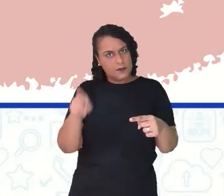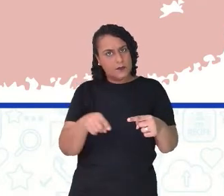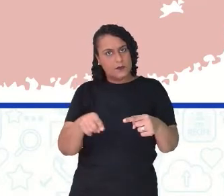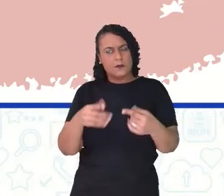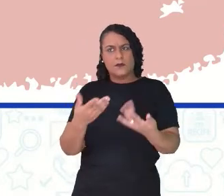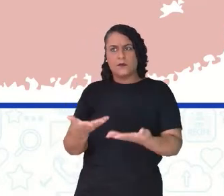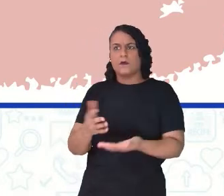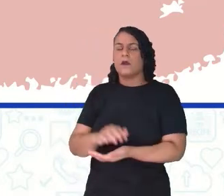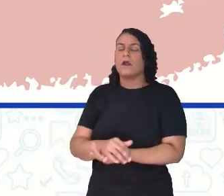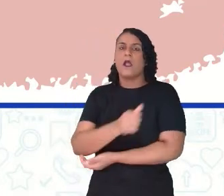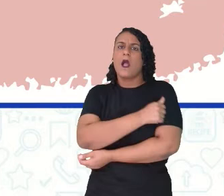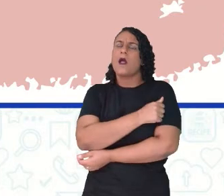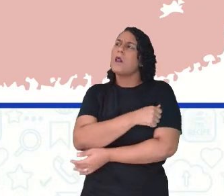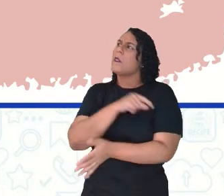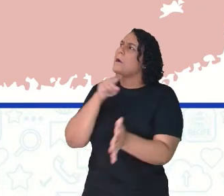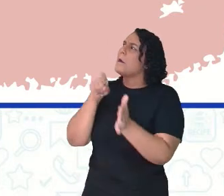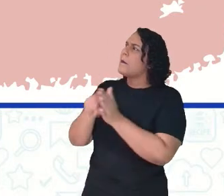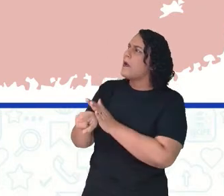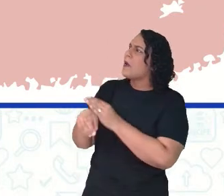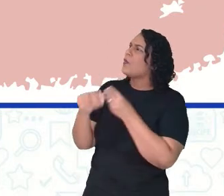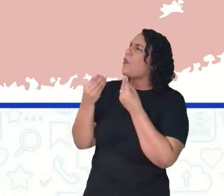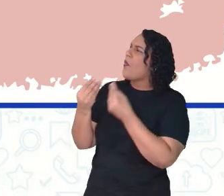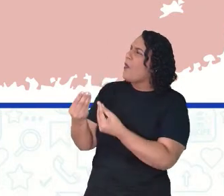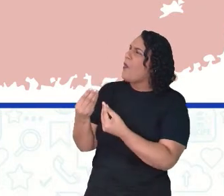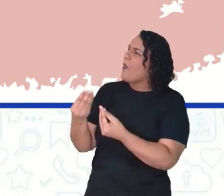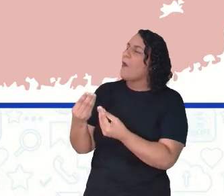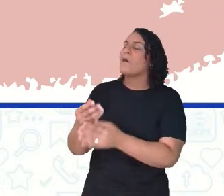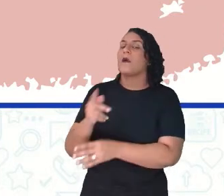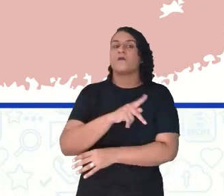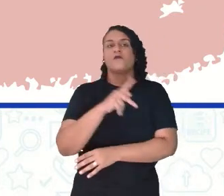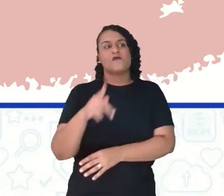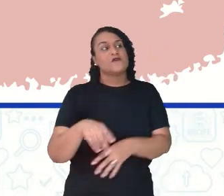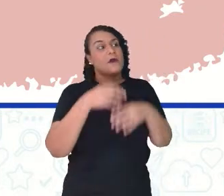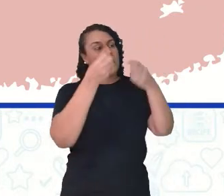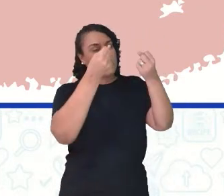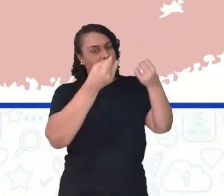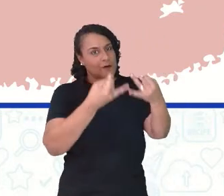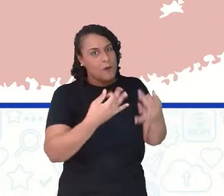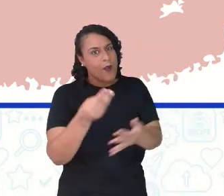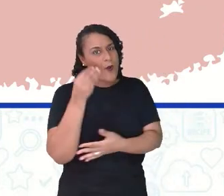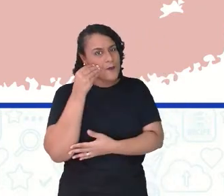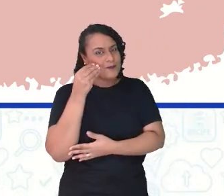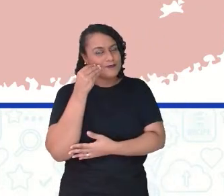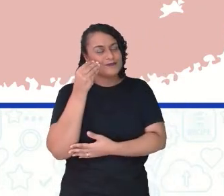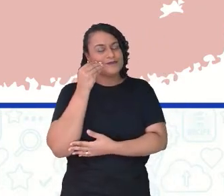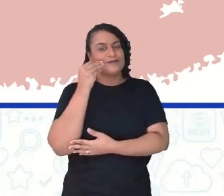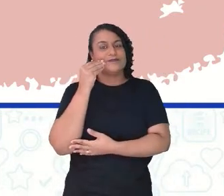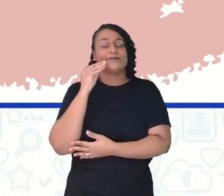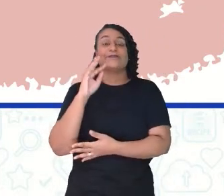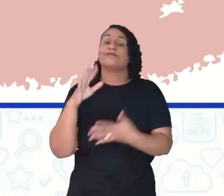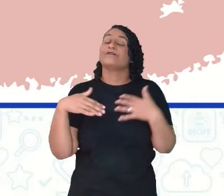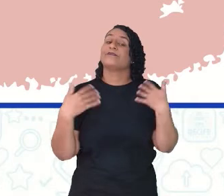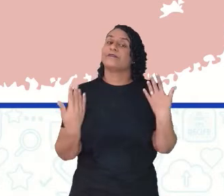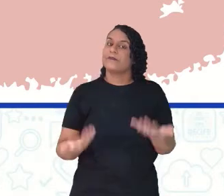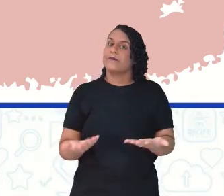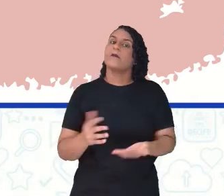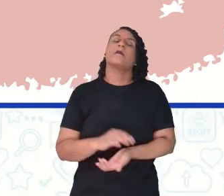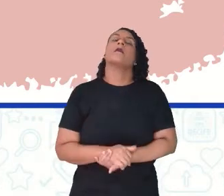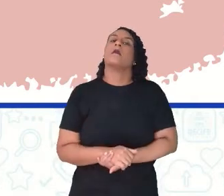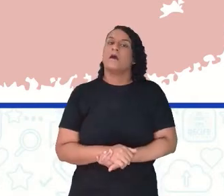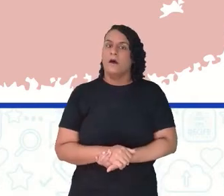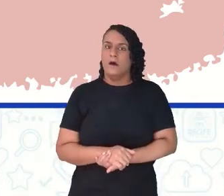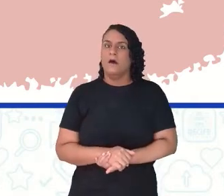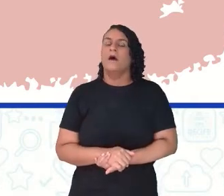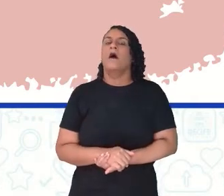que acontece, e ela também tentando aí ajudar para que eles entendam. Então, o que é que eu quero dizer com isso? Desde as